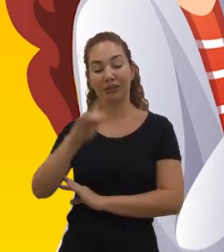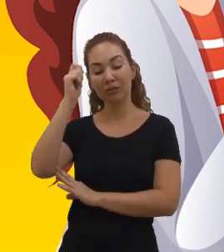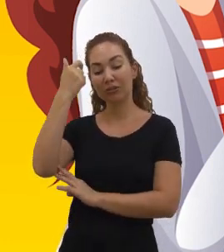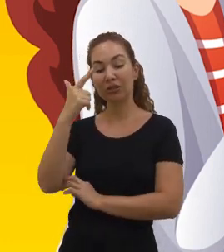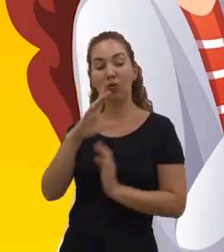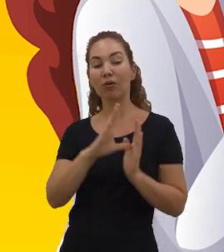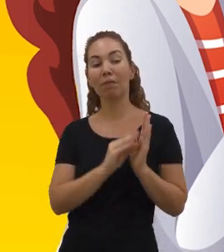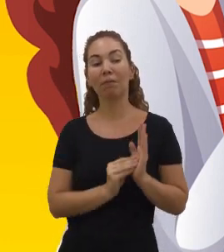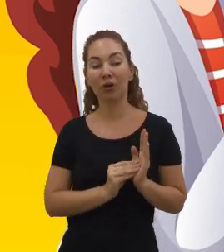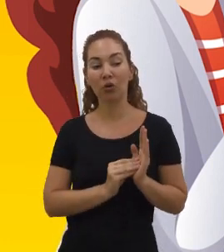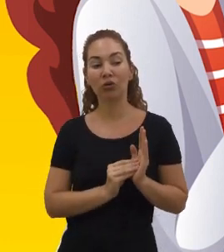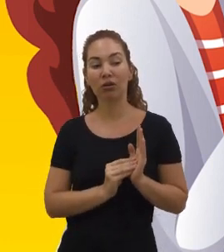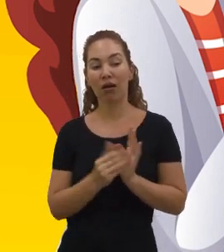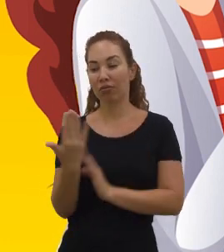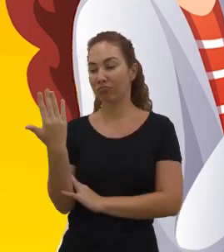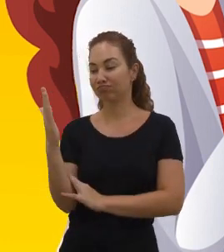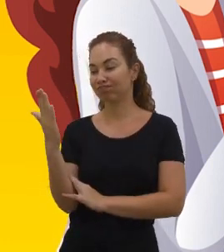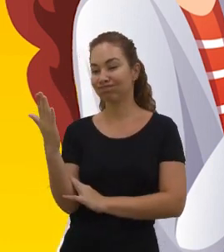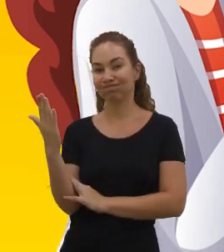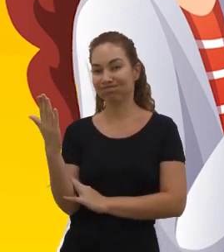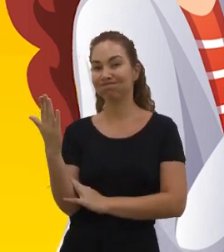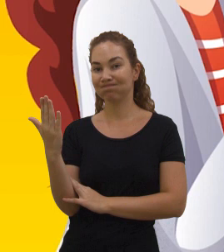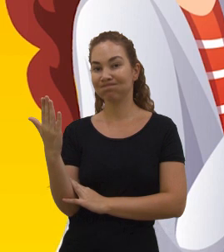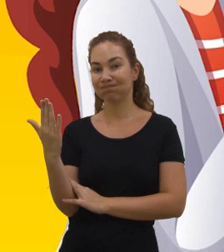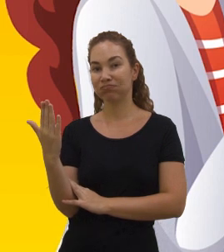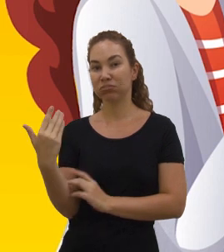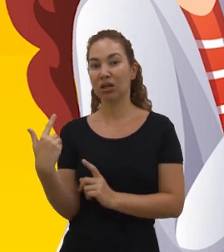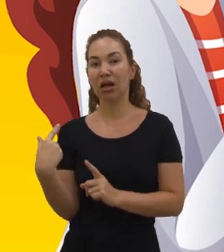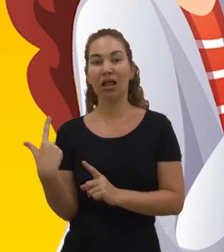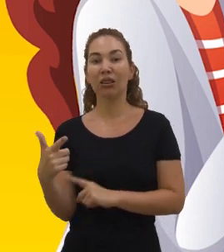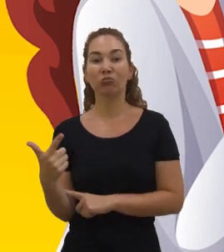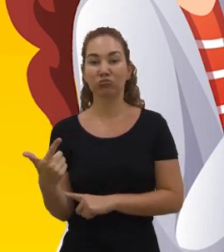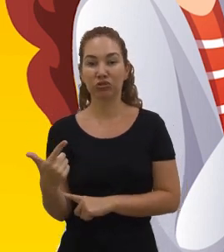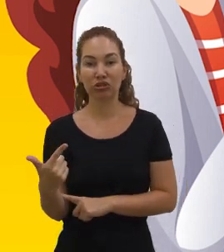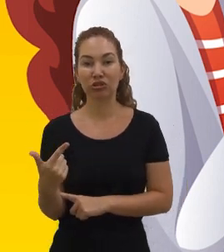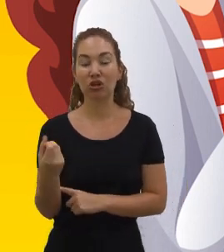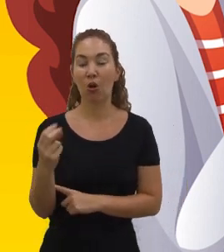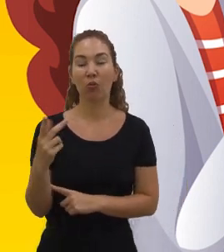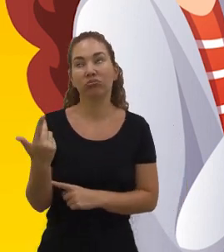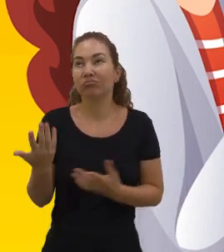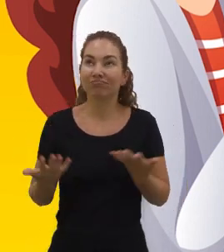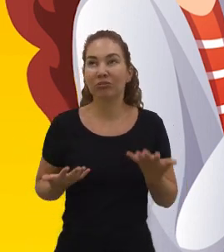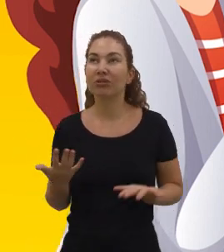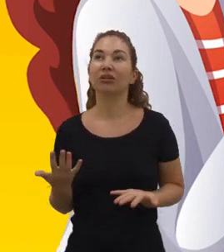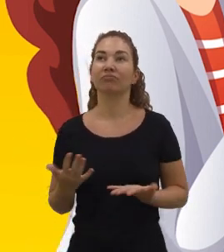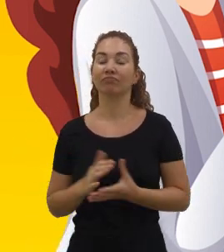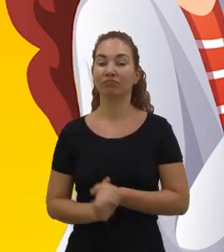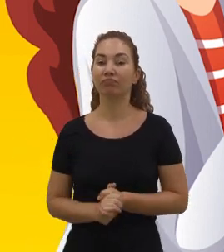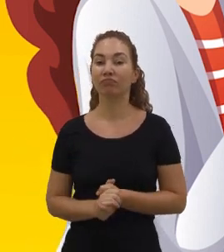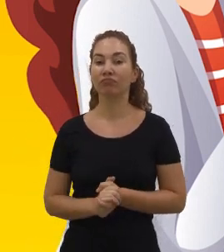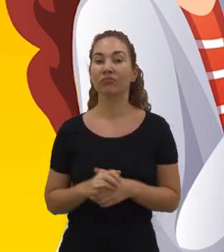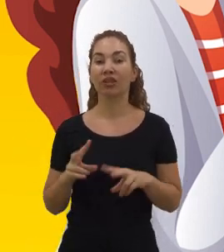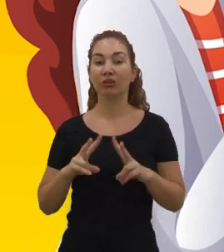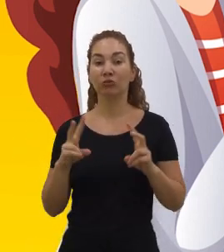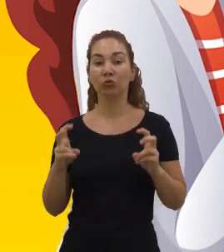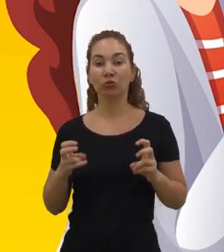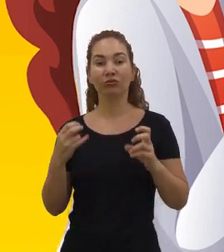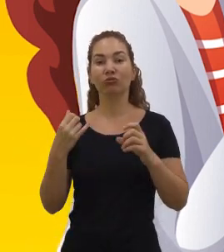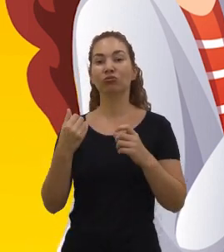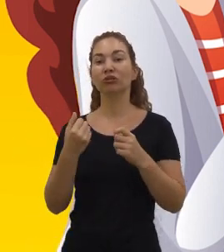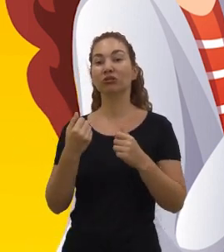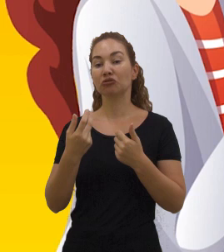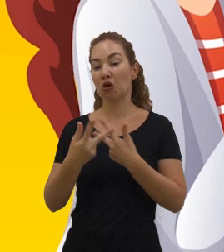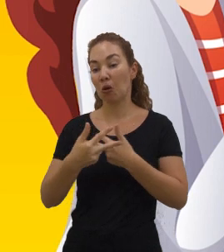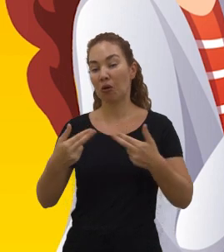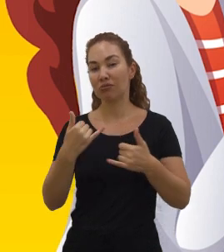modelo para se espelhar muitas vezes, é o que não tinham ou não tem, não sei. Na questão também de brinquedos,